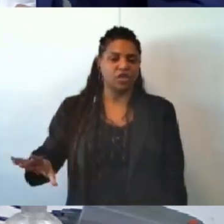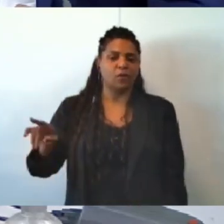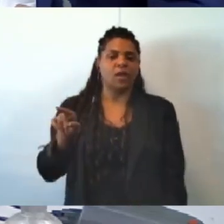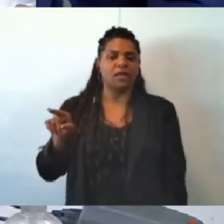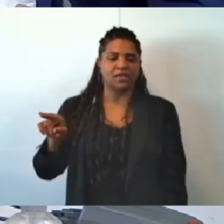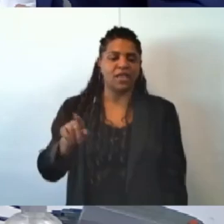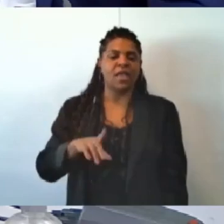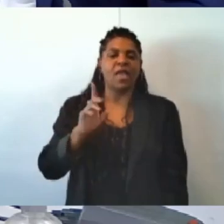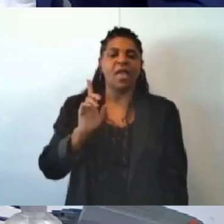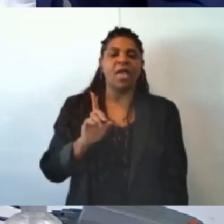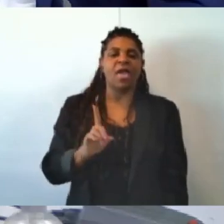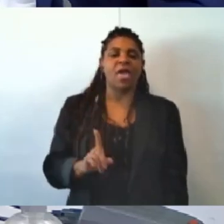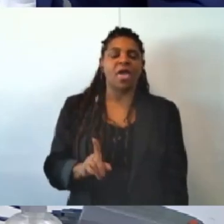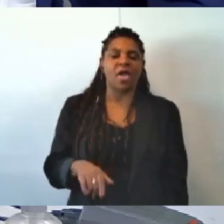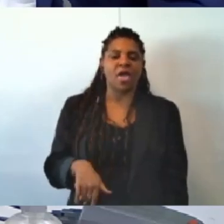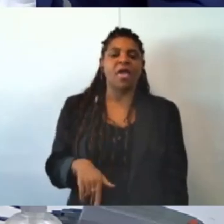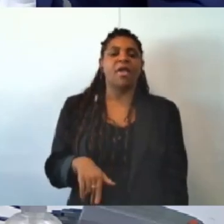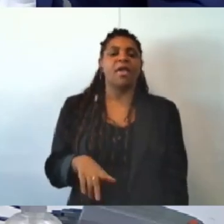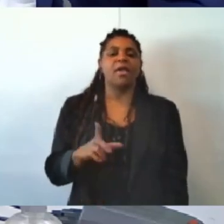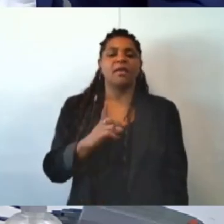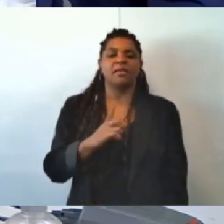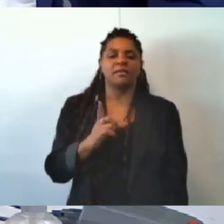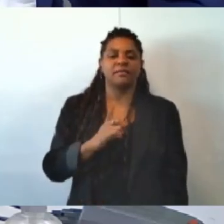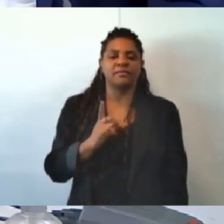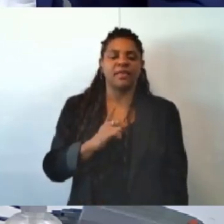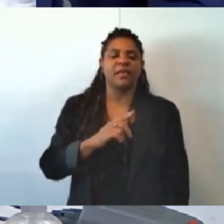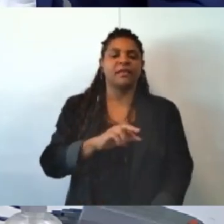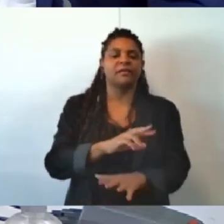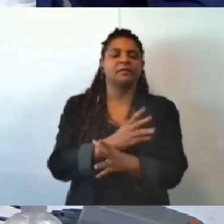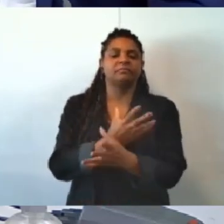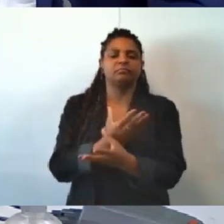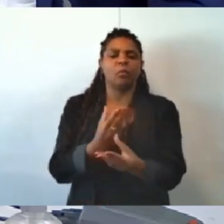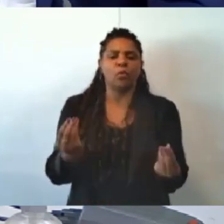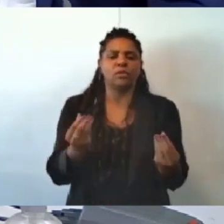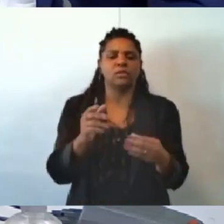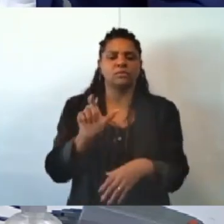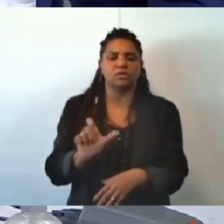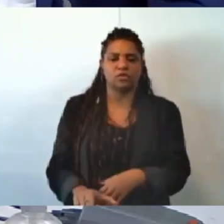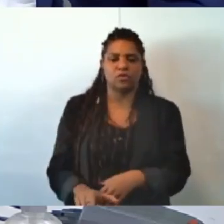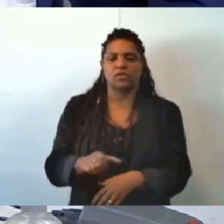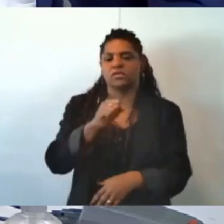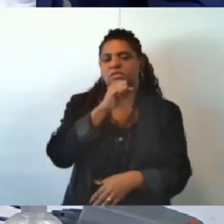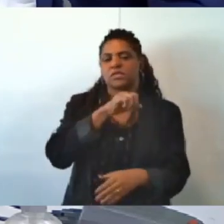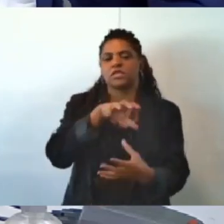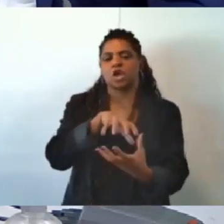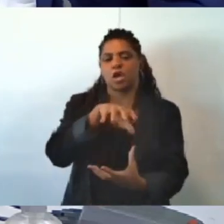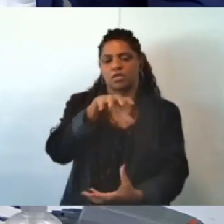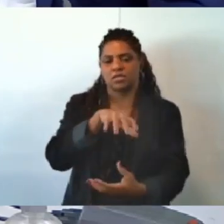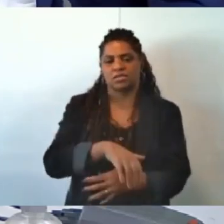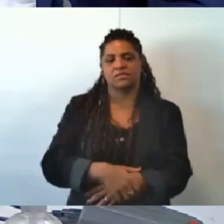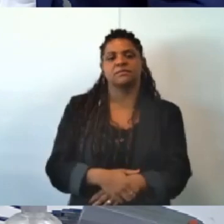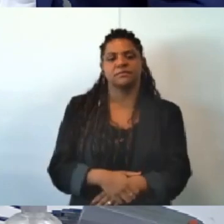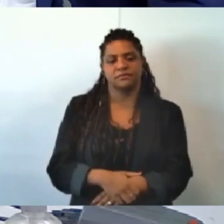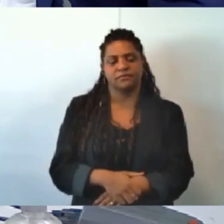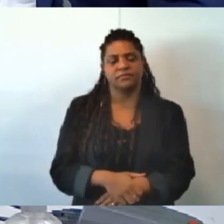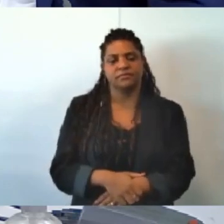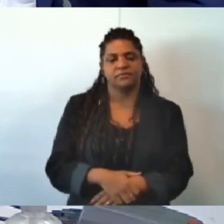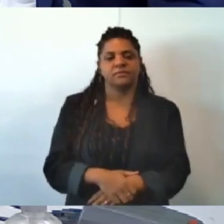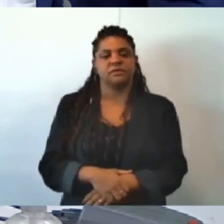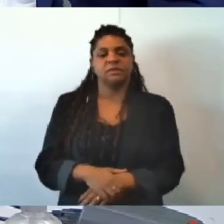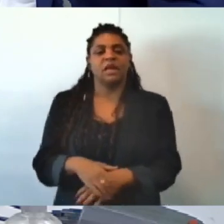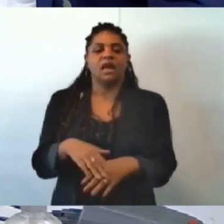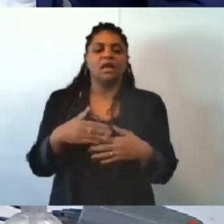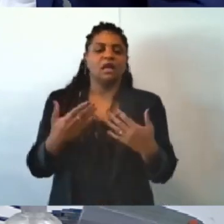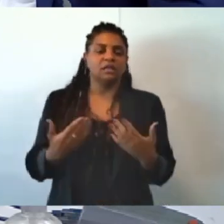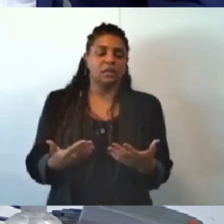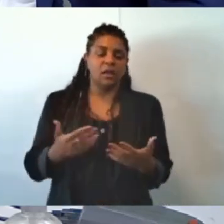região onde se concentra muitas pessoas idosas. Então, seria já uma das situações onde